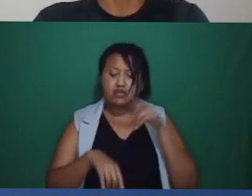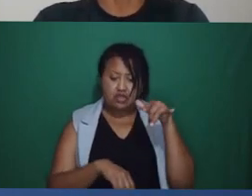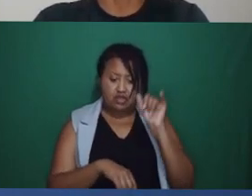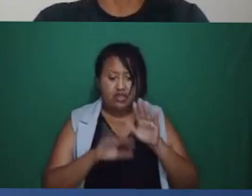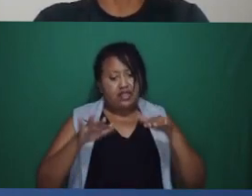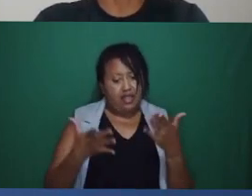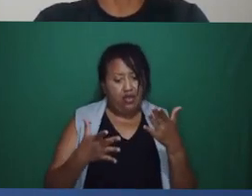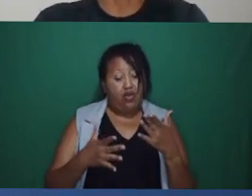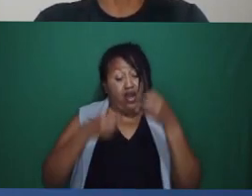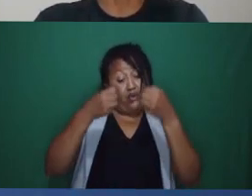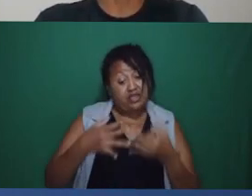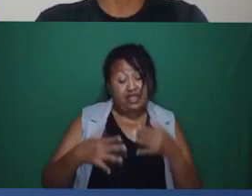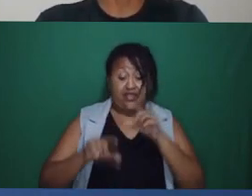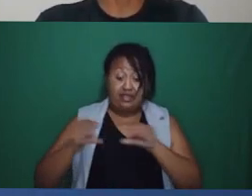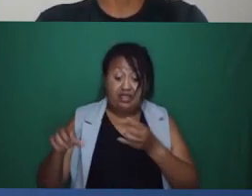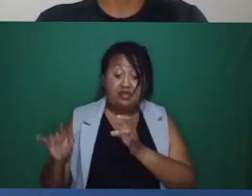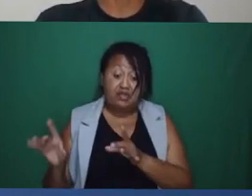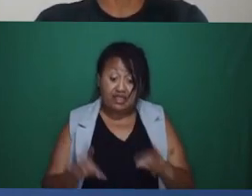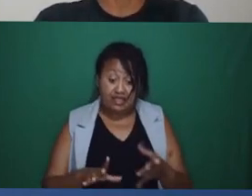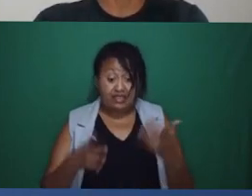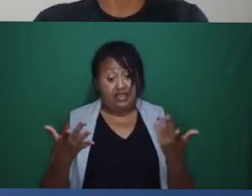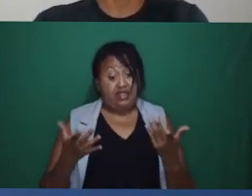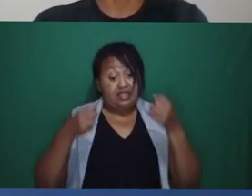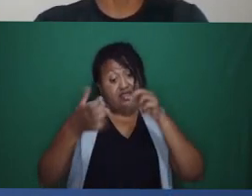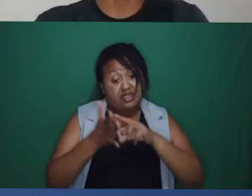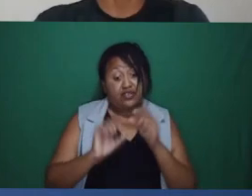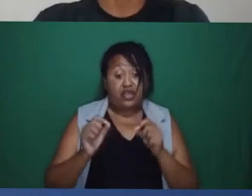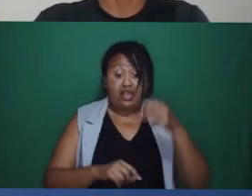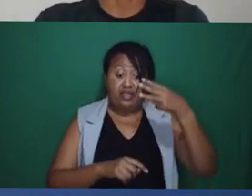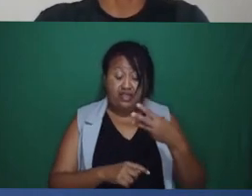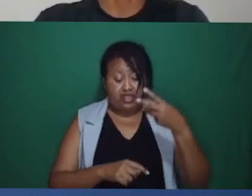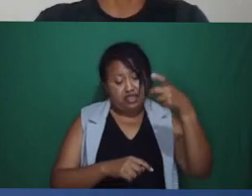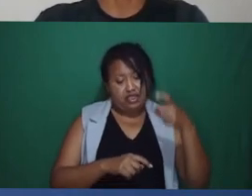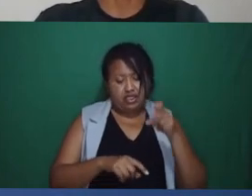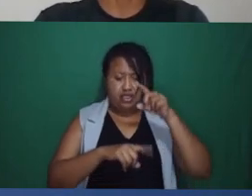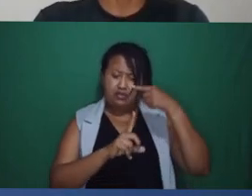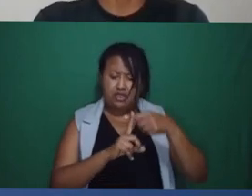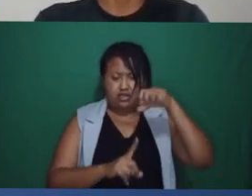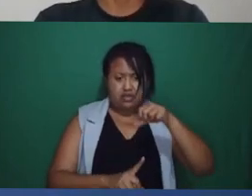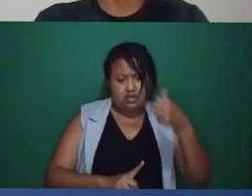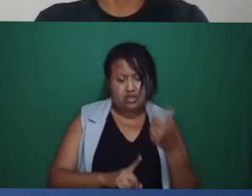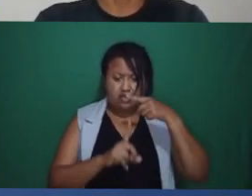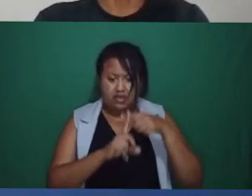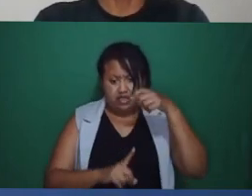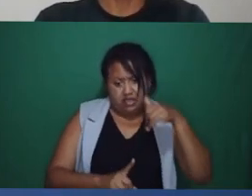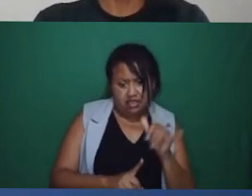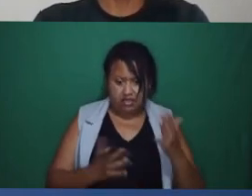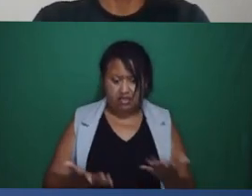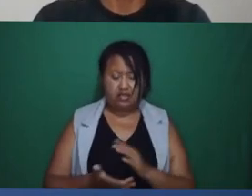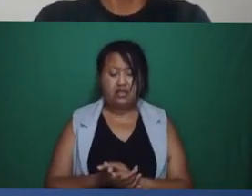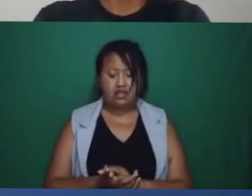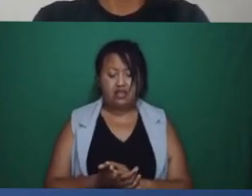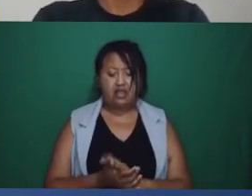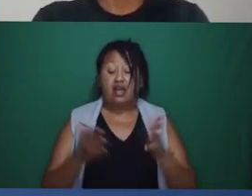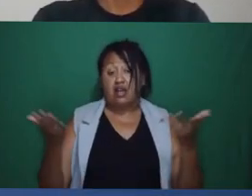então o total de bilhete seria definido por 3x + 96 + Y